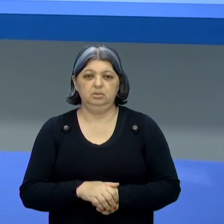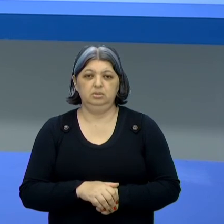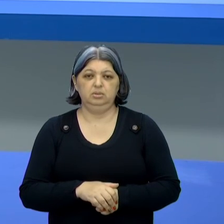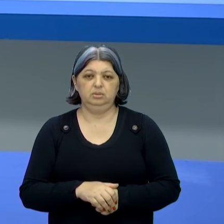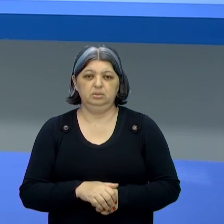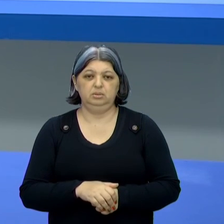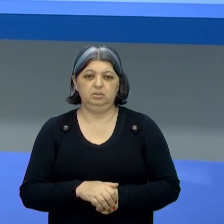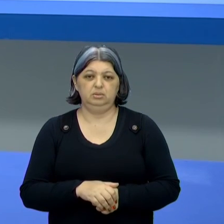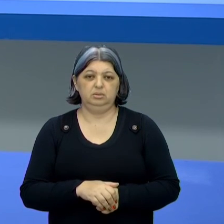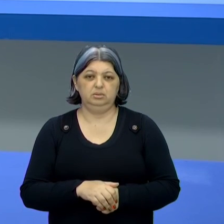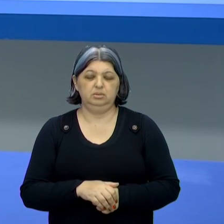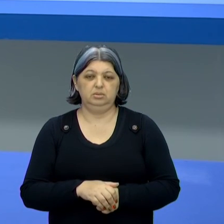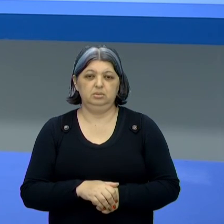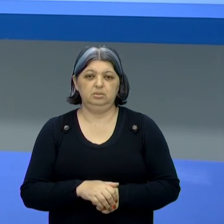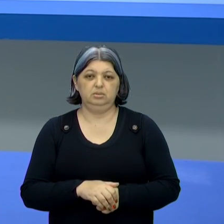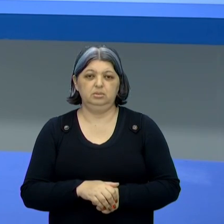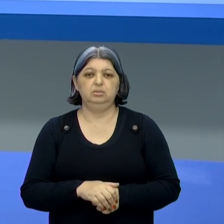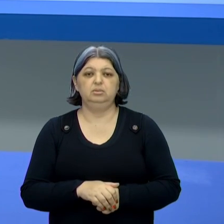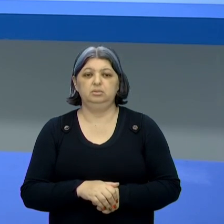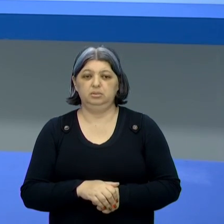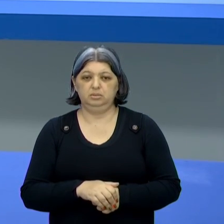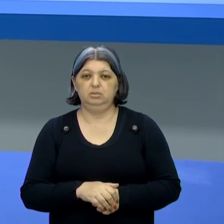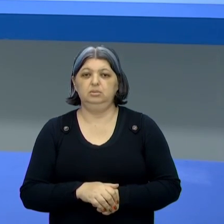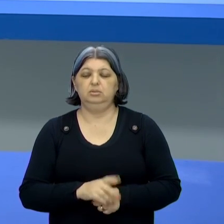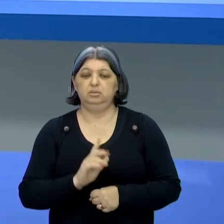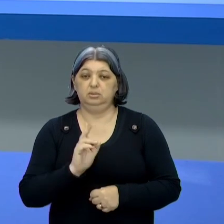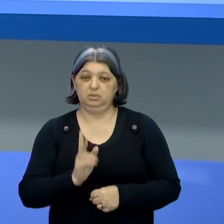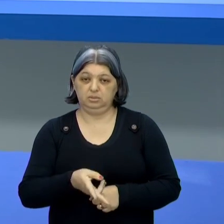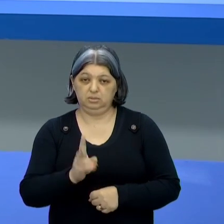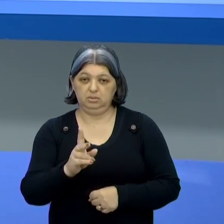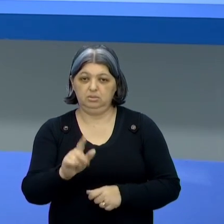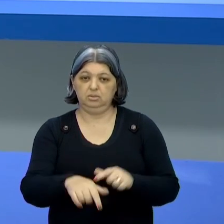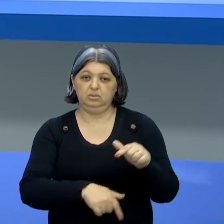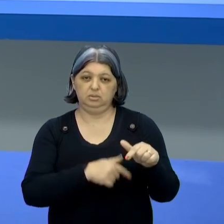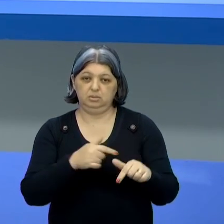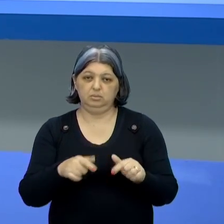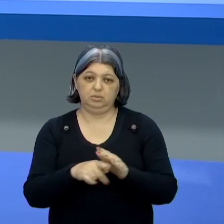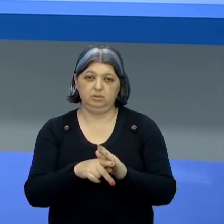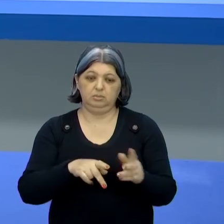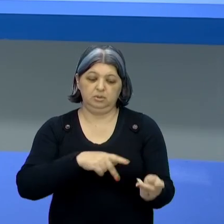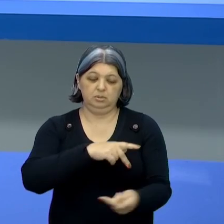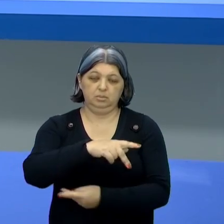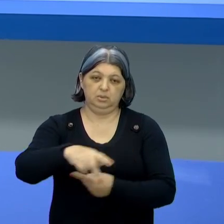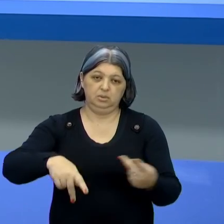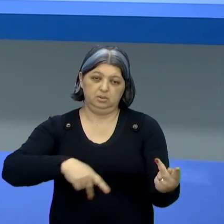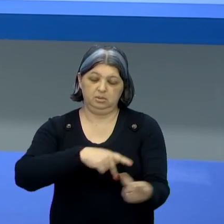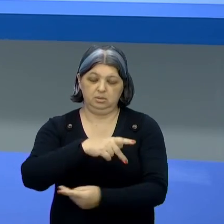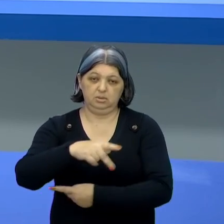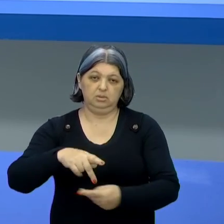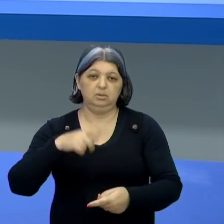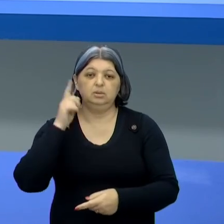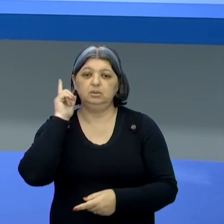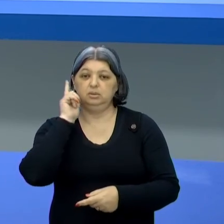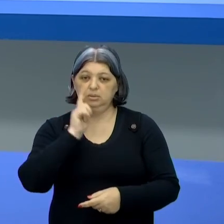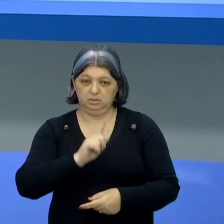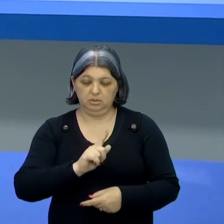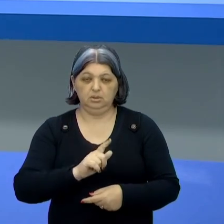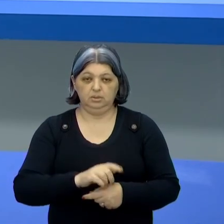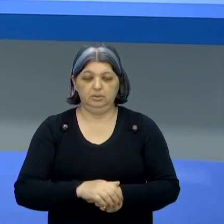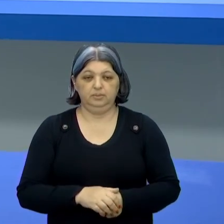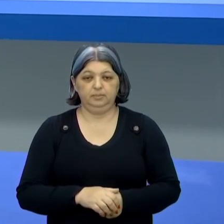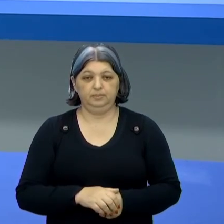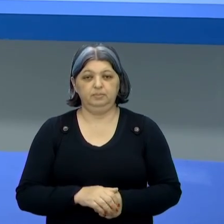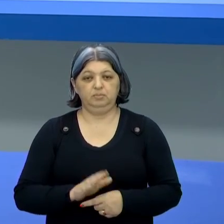vai estar atuando ali na prorrogação do que o planeta pode suprir para a gente,